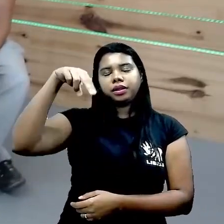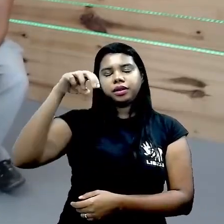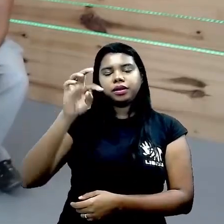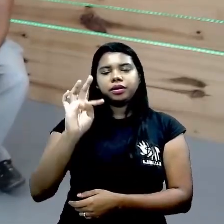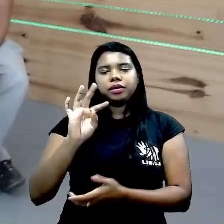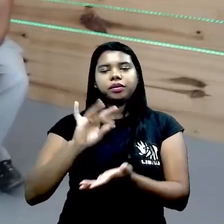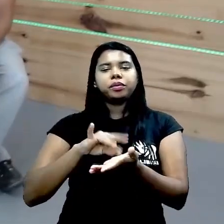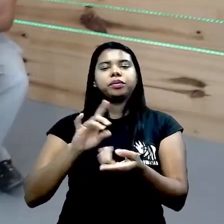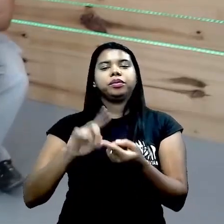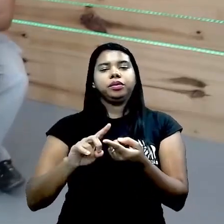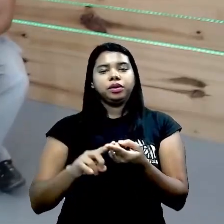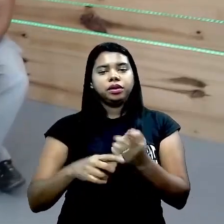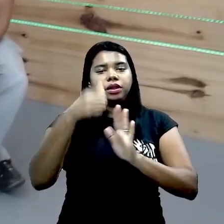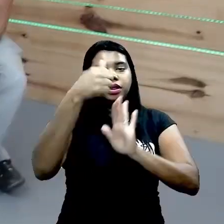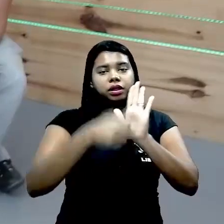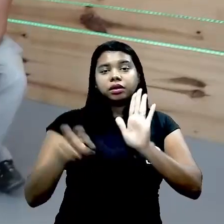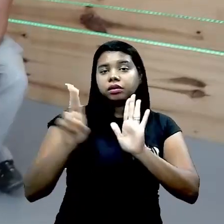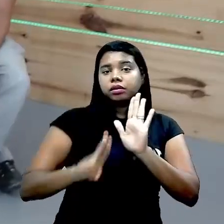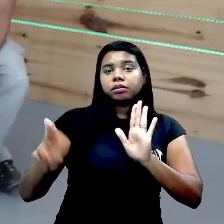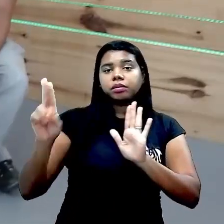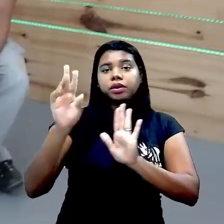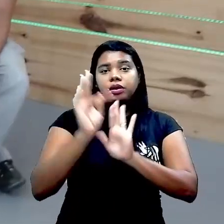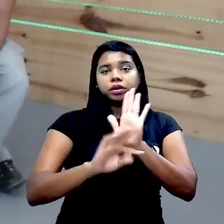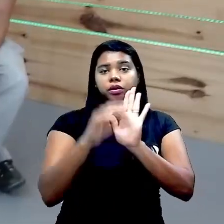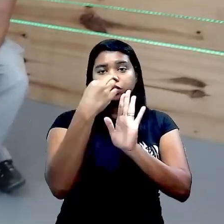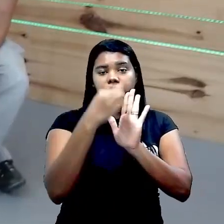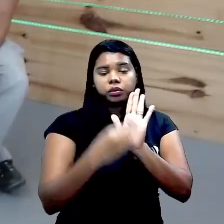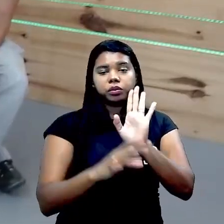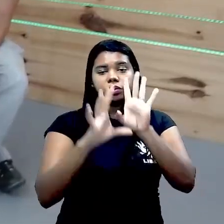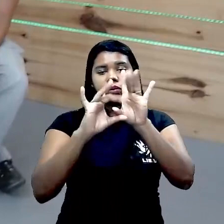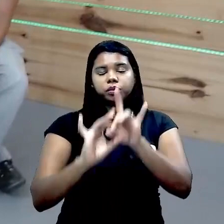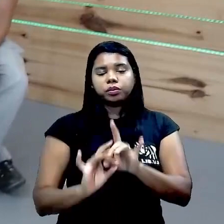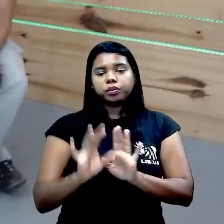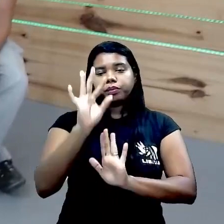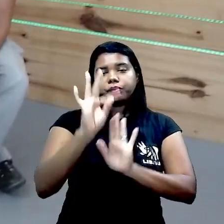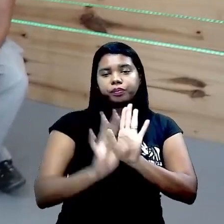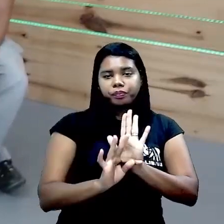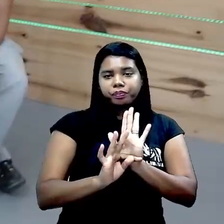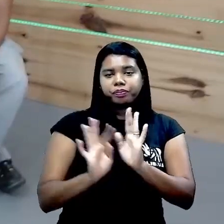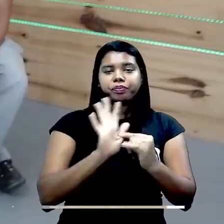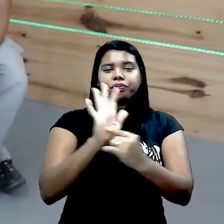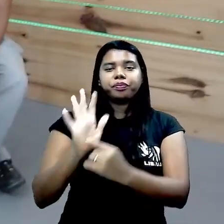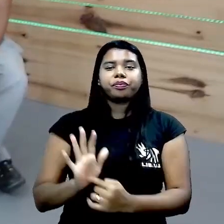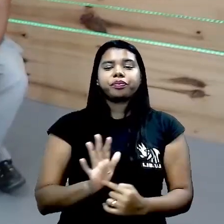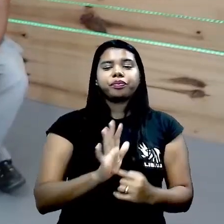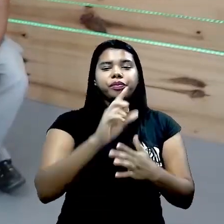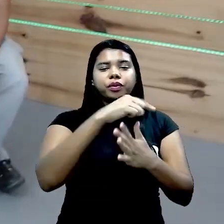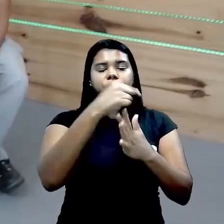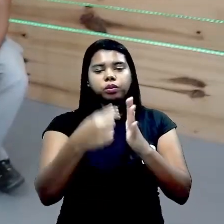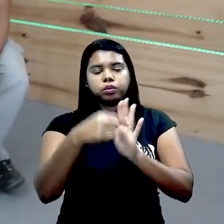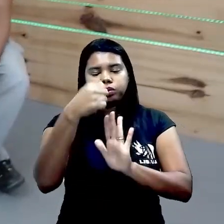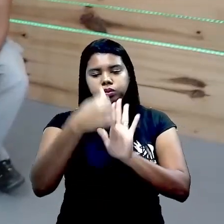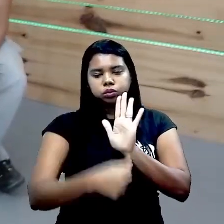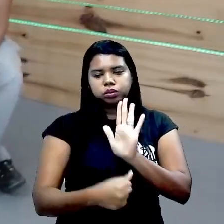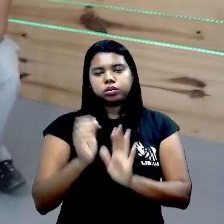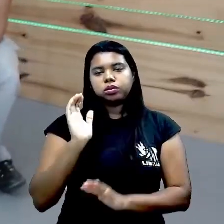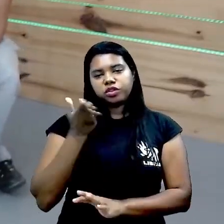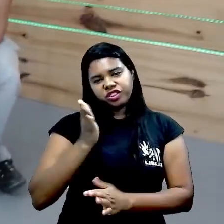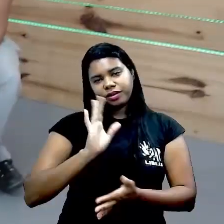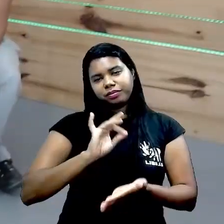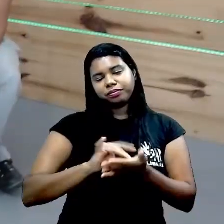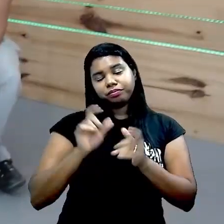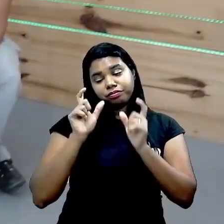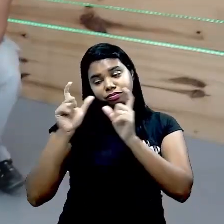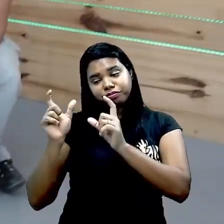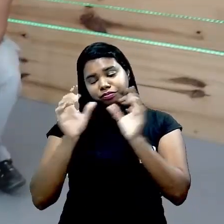o editor muito mais como um editor de texto, porque essa parte toda da depuração, da compilação já fica a cargo da engine. É bem